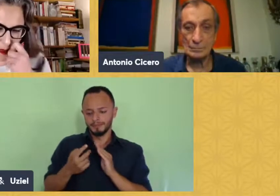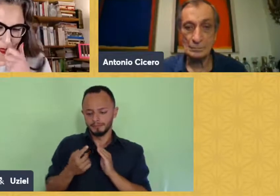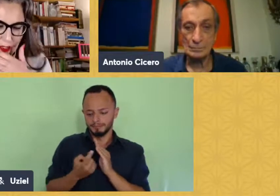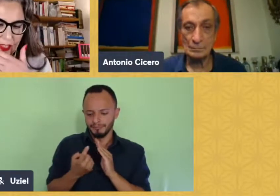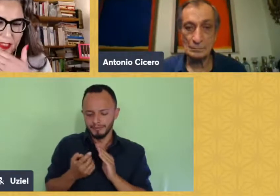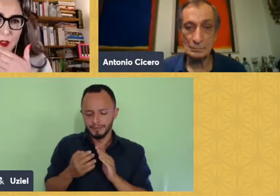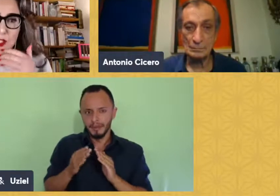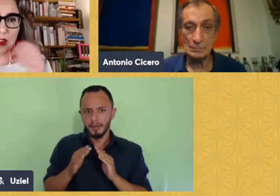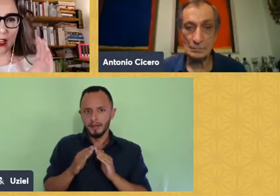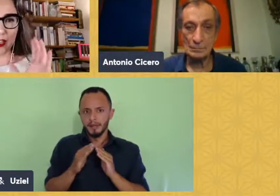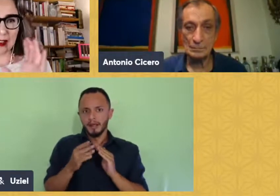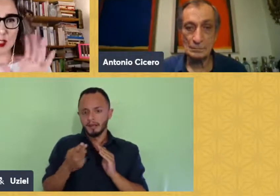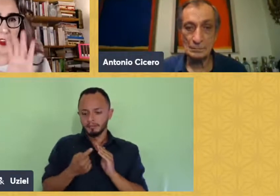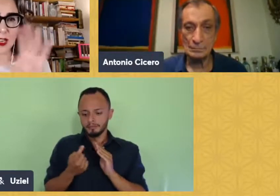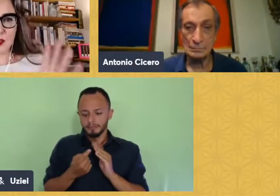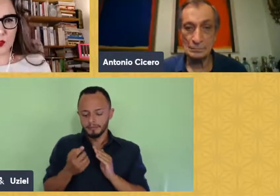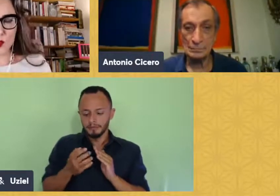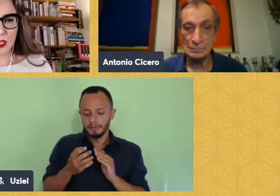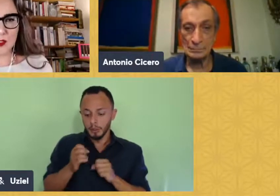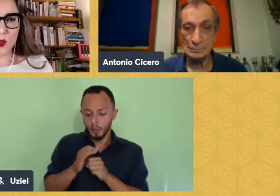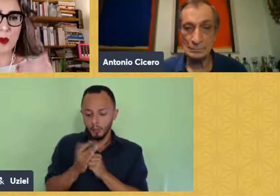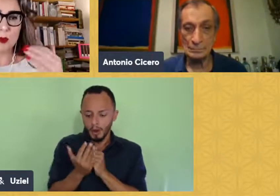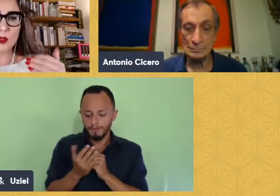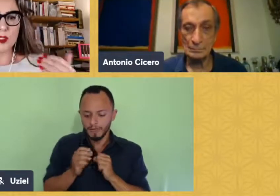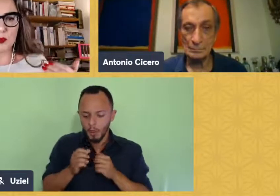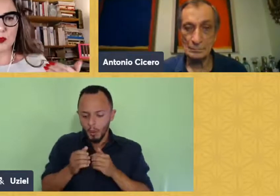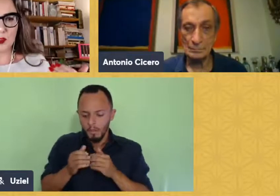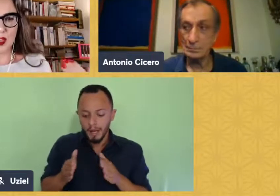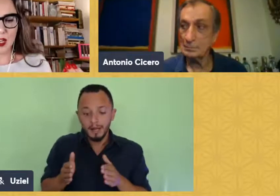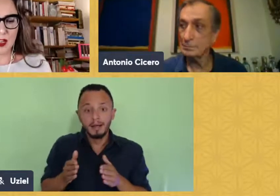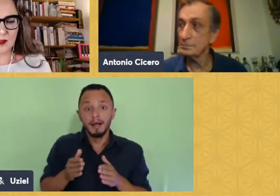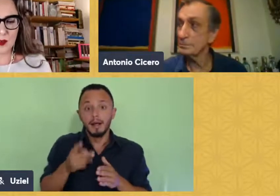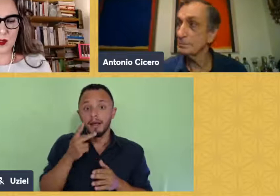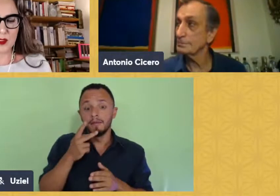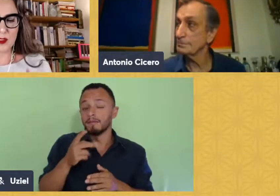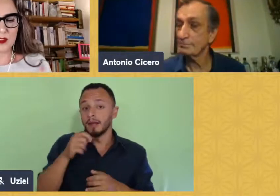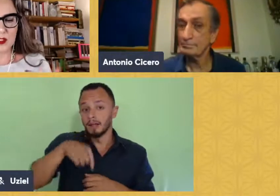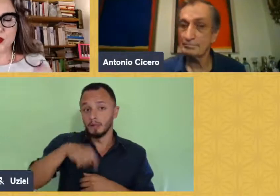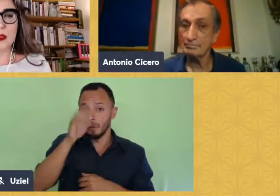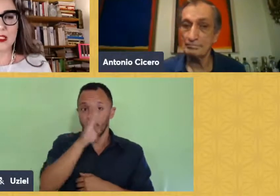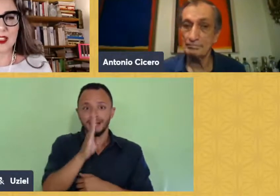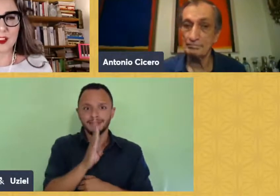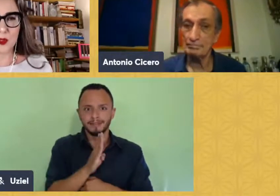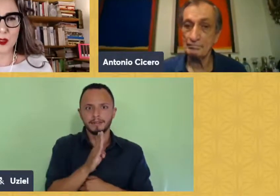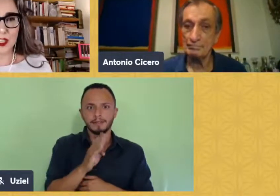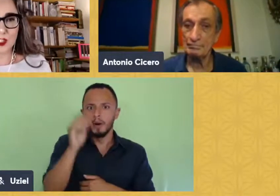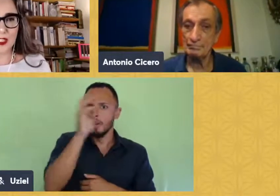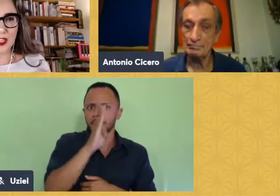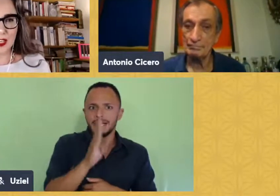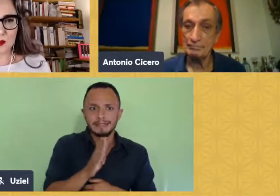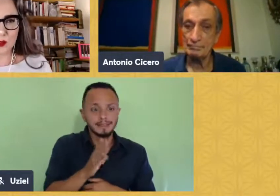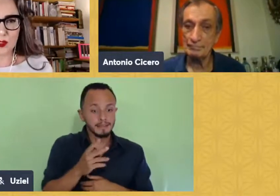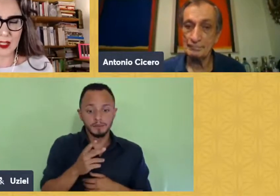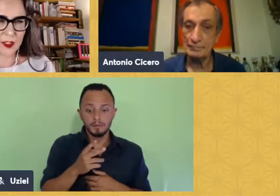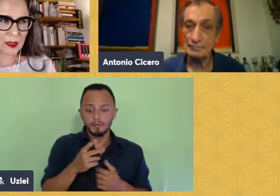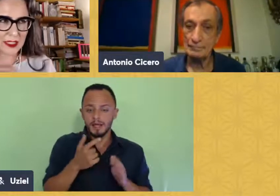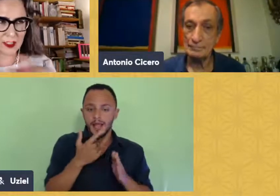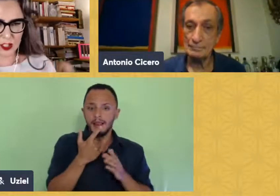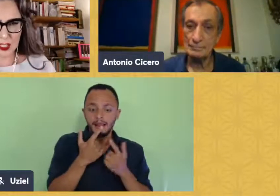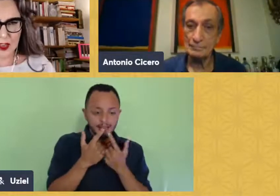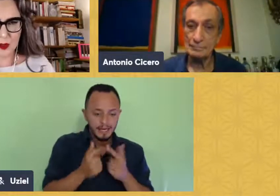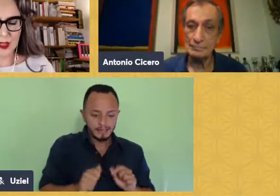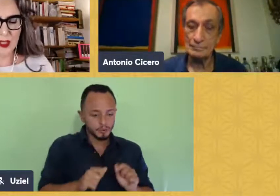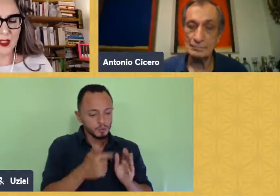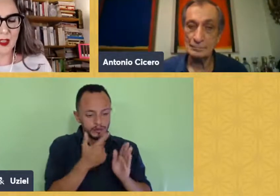quarentena, nós falamos no Brasil, como há muito tempo não falávamos, sobre literatura, e acho que lemos, né, de